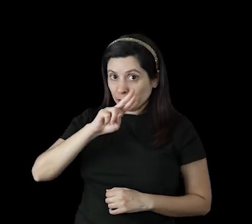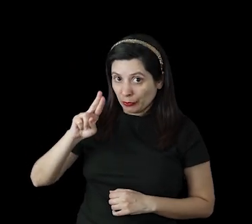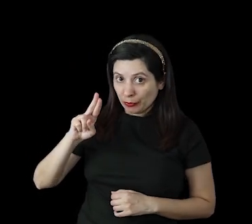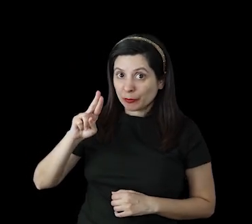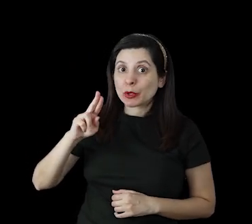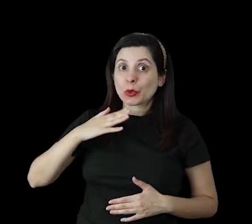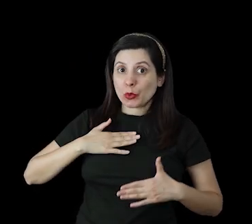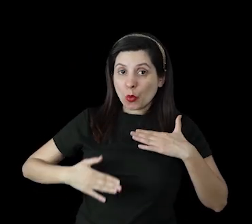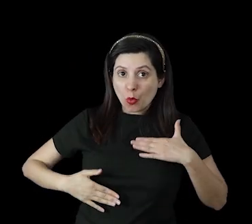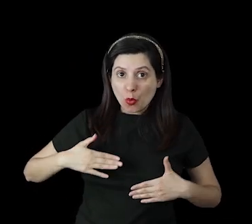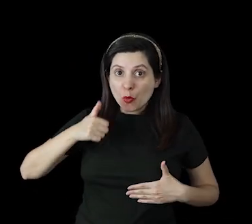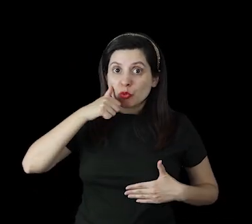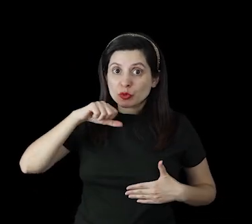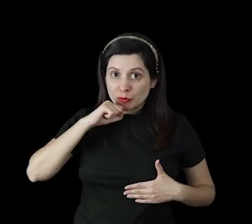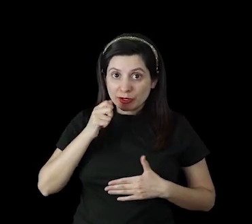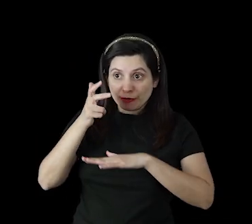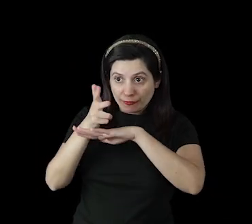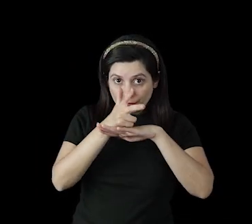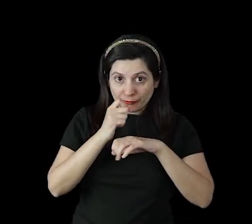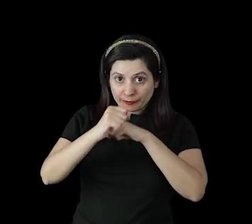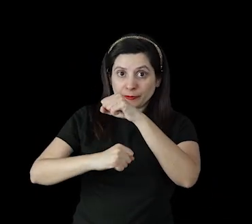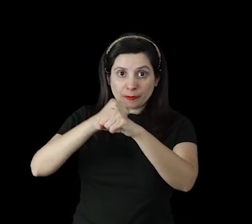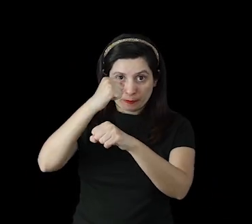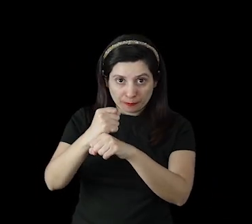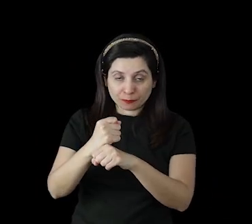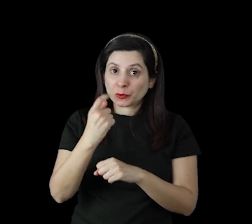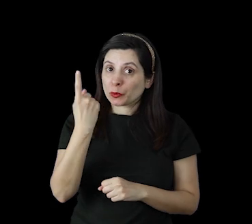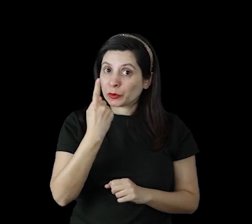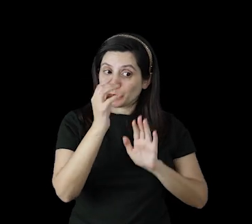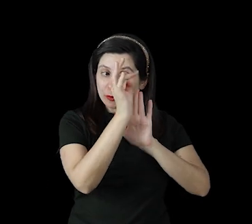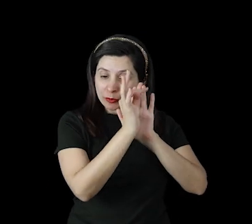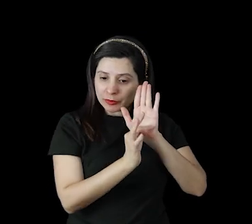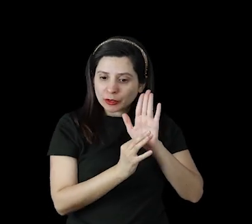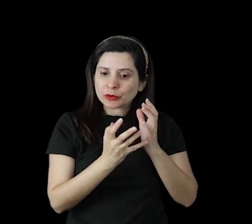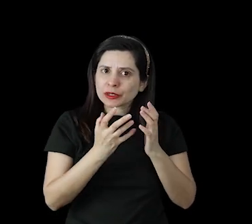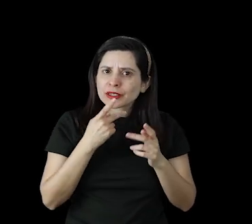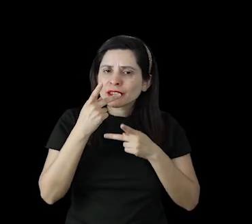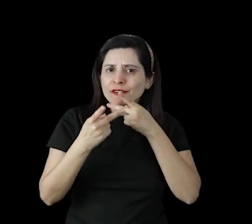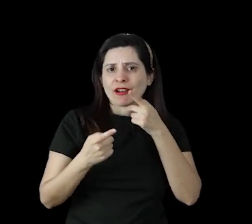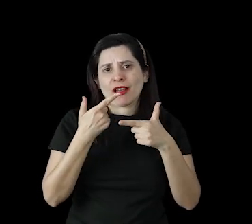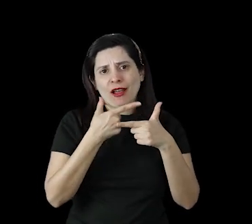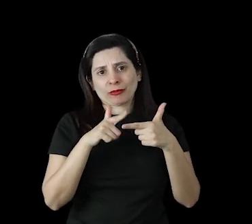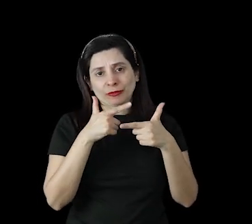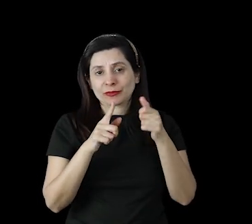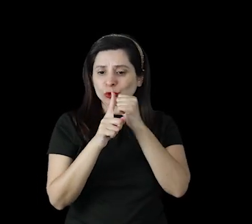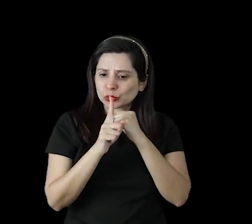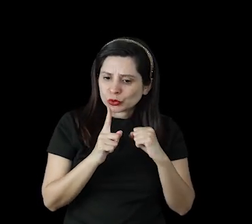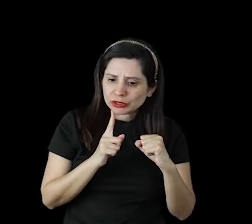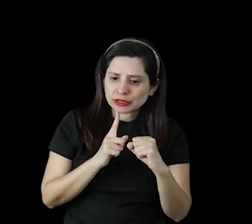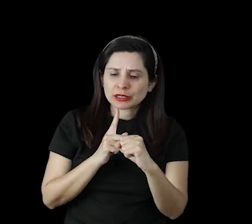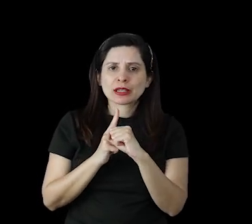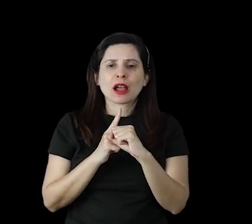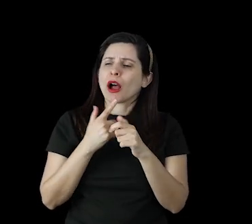segundo semestre do ano que vem, e aí também no primeiro roteiro eu queria falar de uma problemática social, de